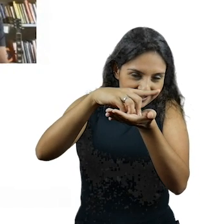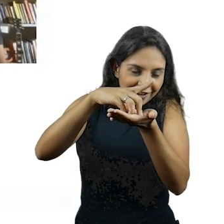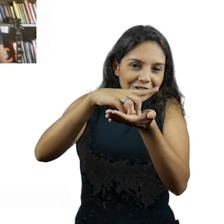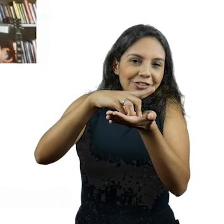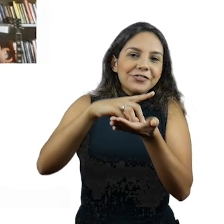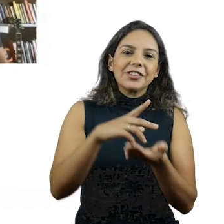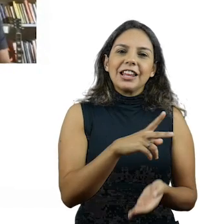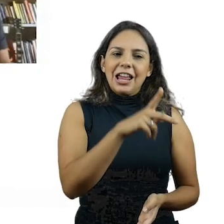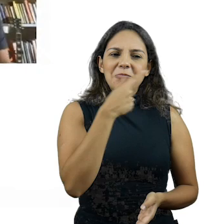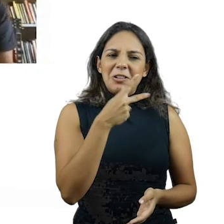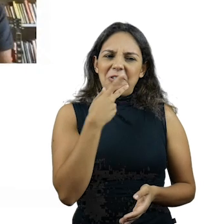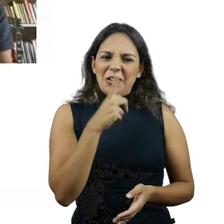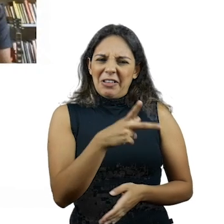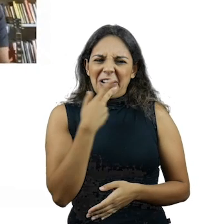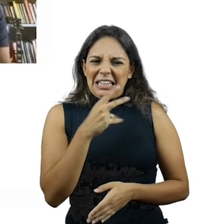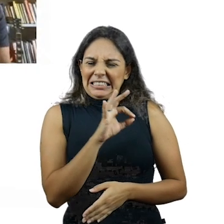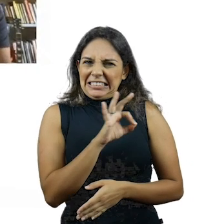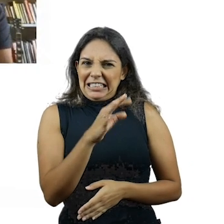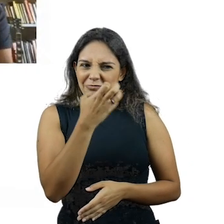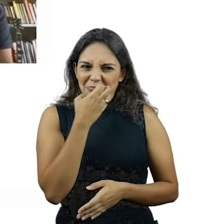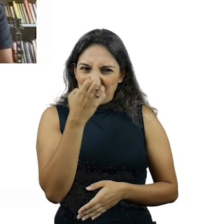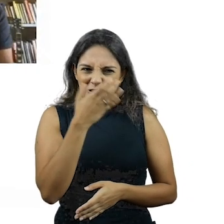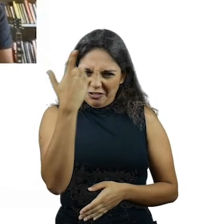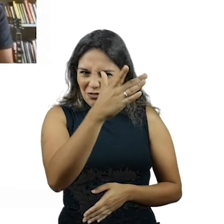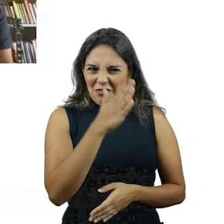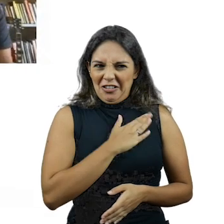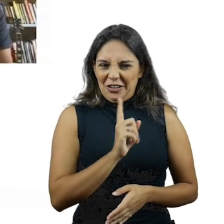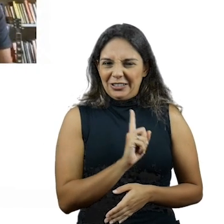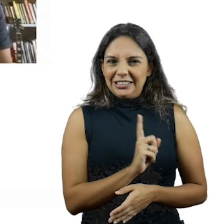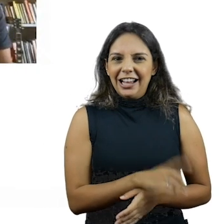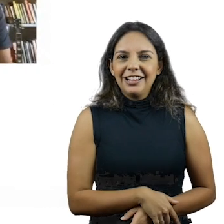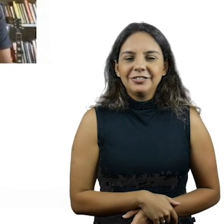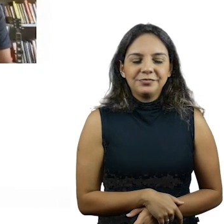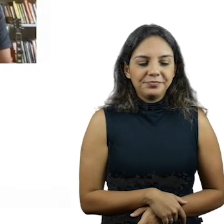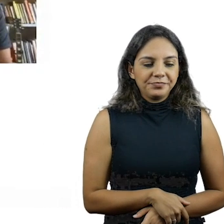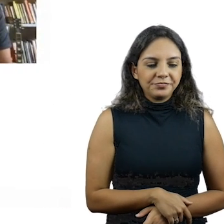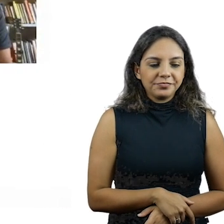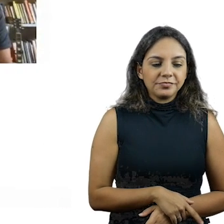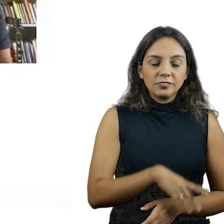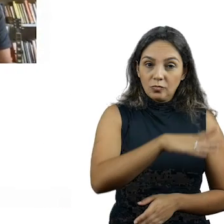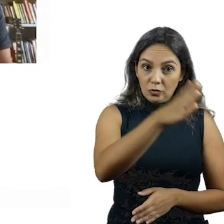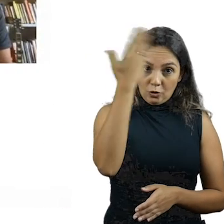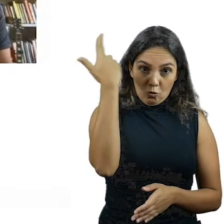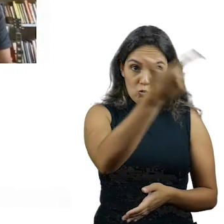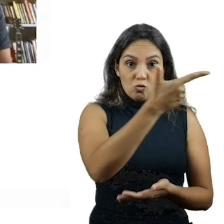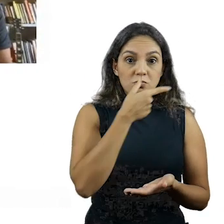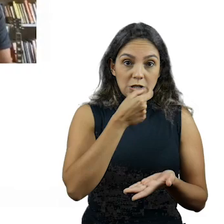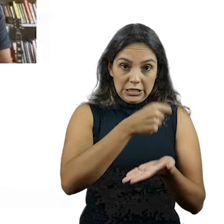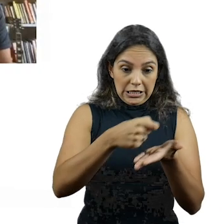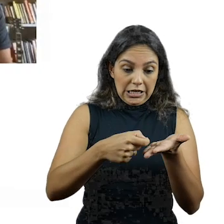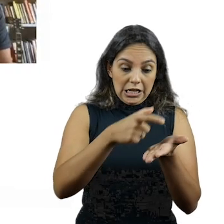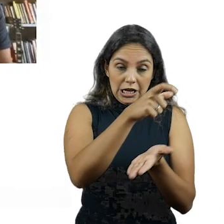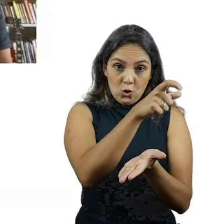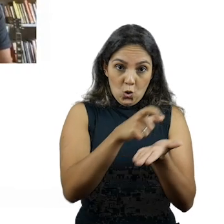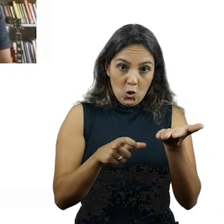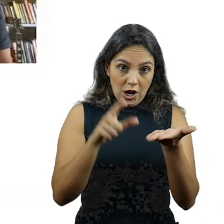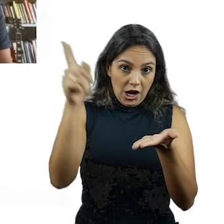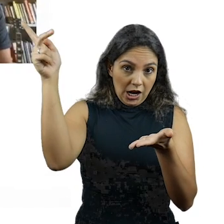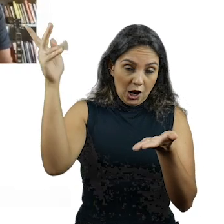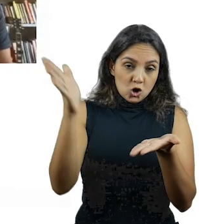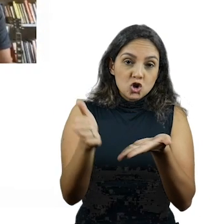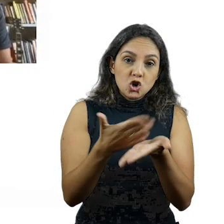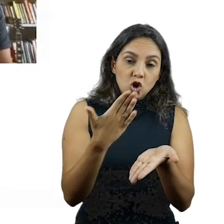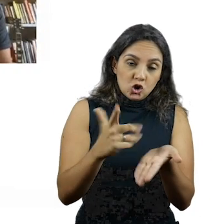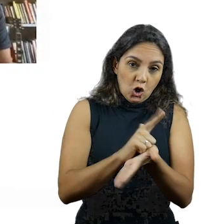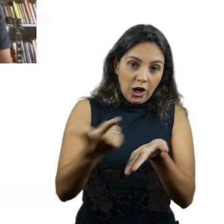né? Eu imaginei. Na época ele tinha aquela coluna respeitadíssima na Folha de São Paulo, você lembra,